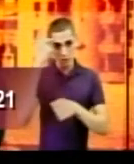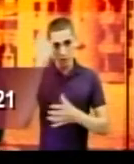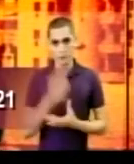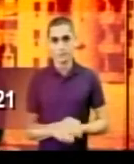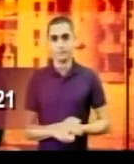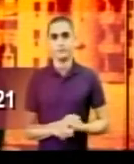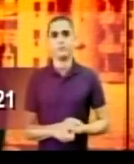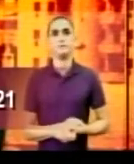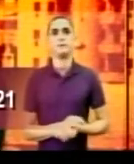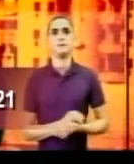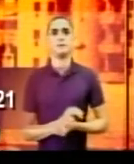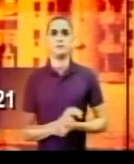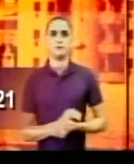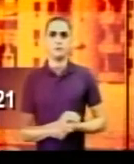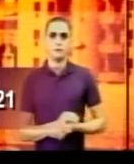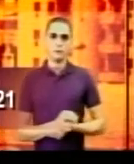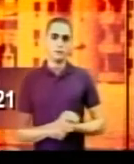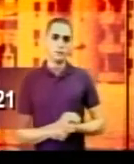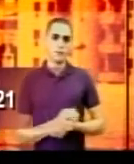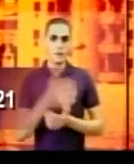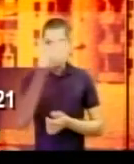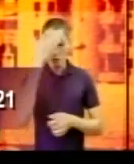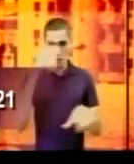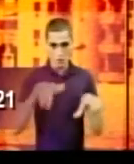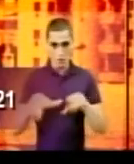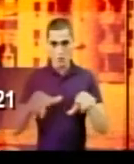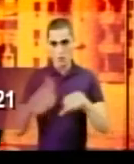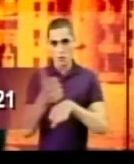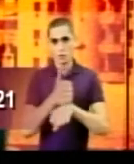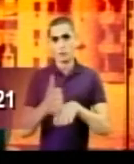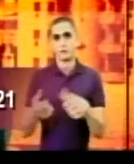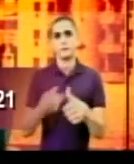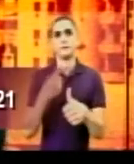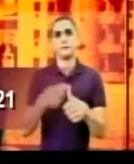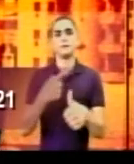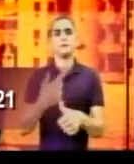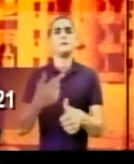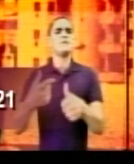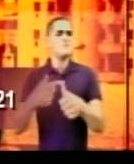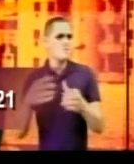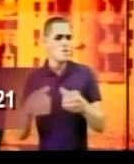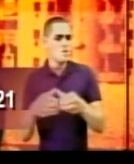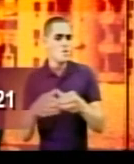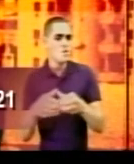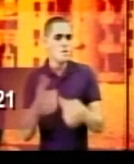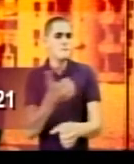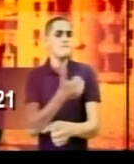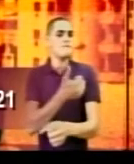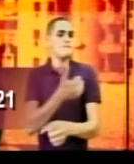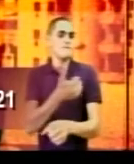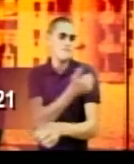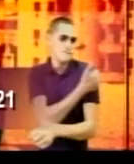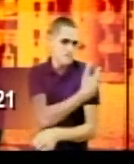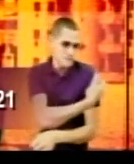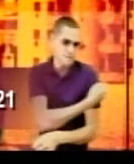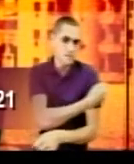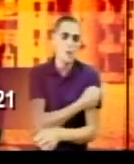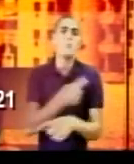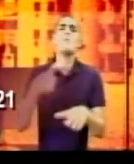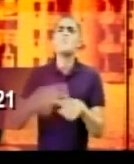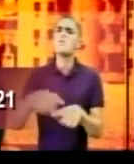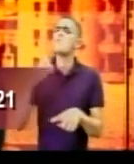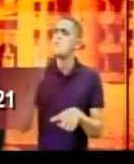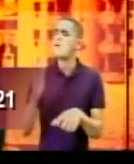que os trabalhadores primeiros a ser vacinados tinham que ser da frente Covid. Por